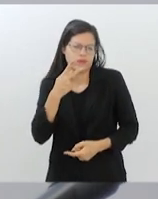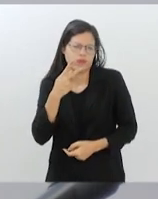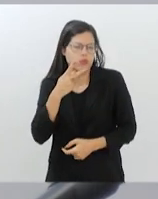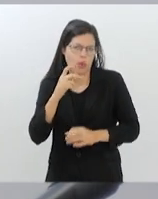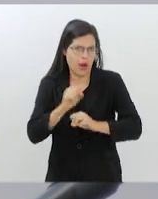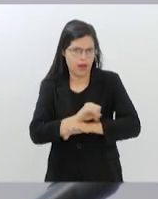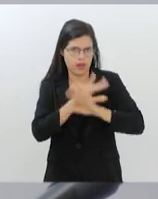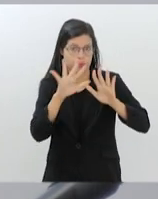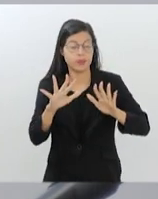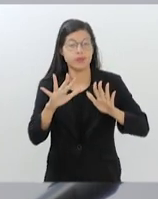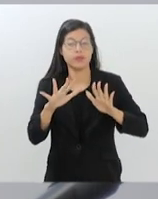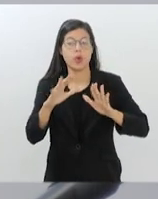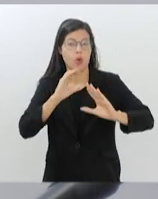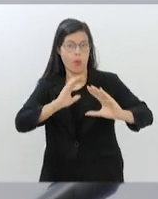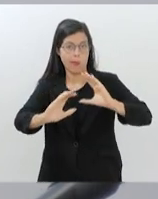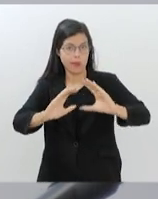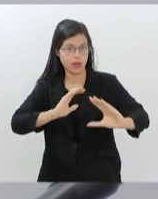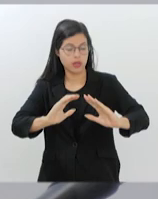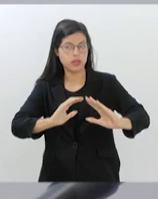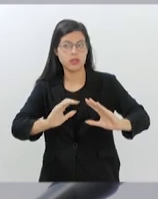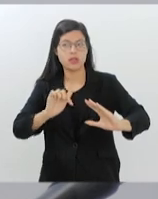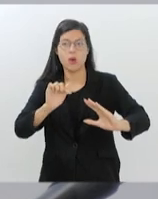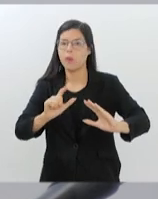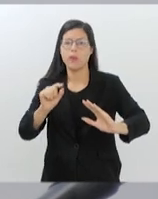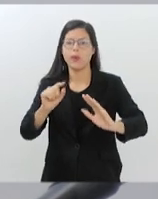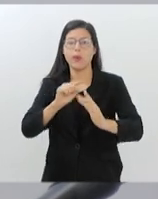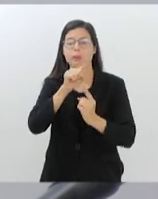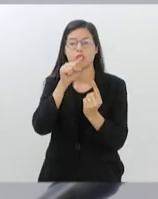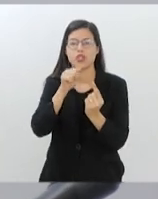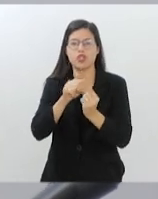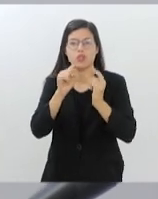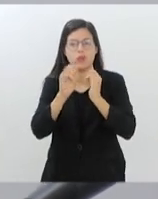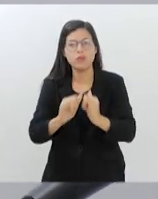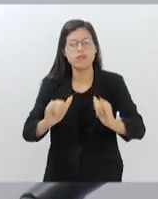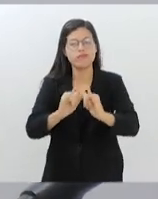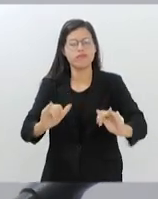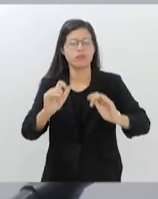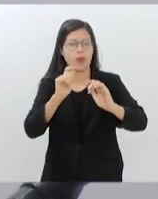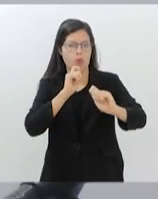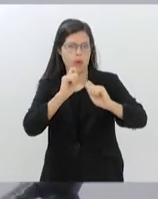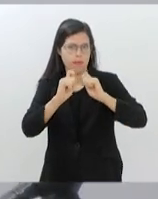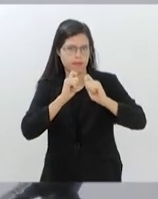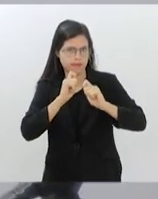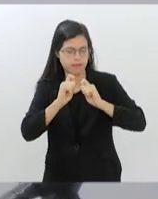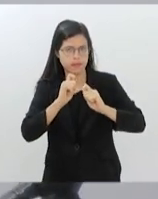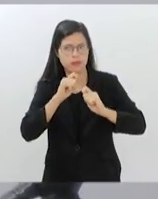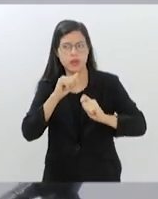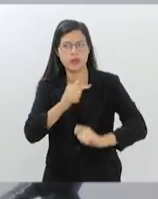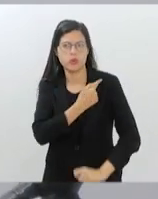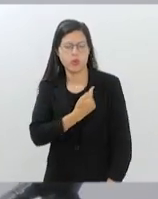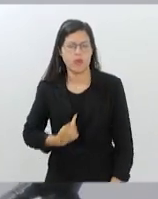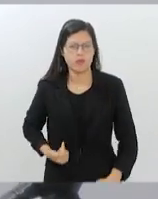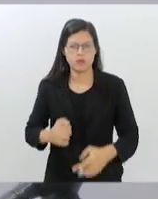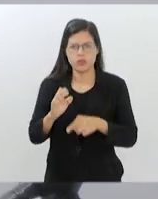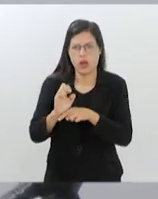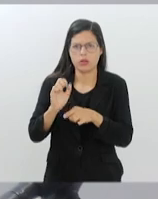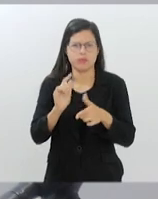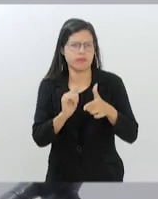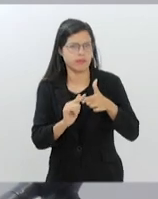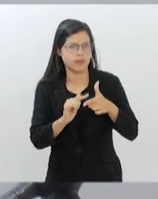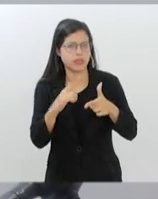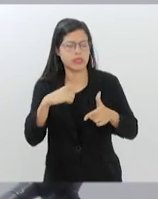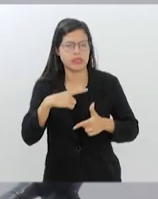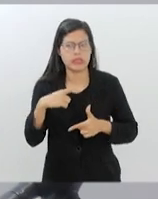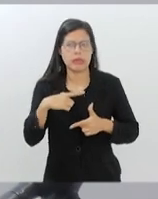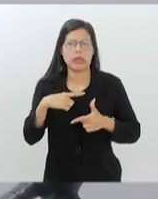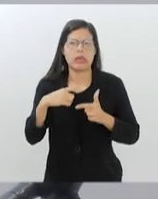Claro a comunicação primeiro lugar é a tarefa de comunicar com a imprensa o governo do estado ainda mais com os problemas que o governo tem com as pautas um